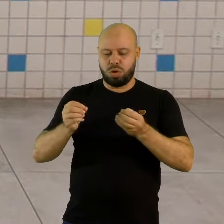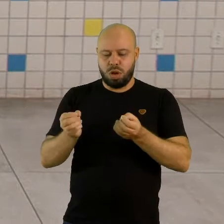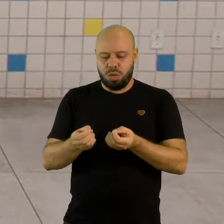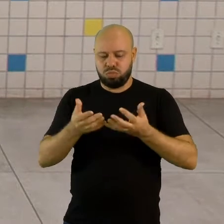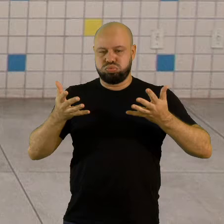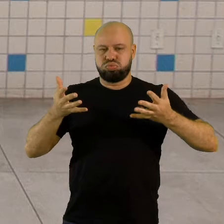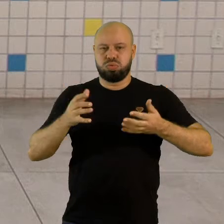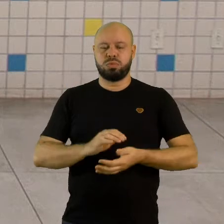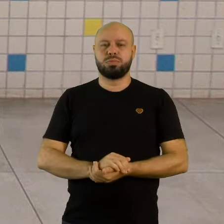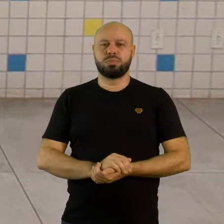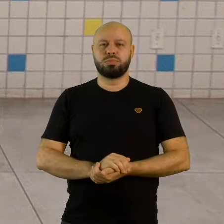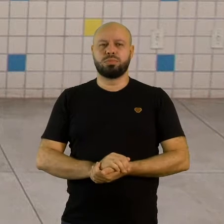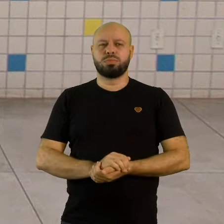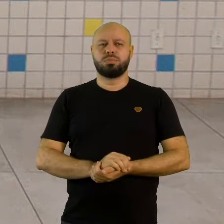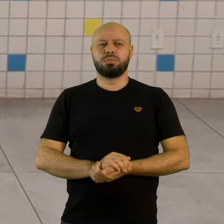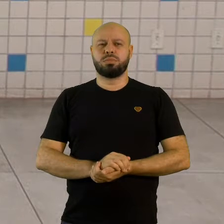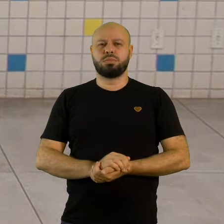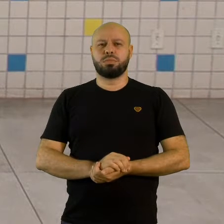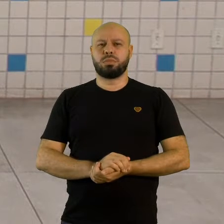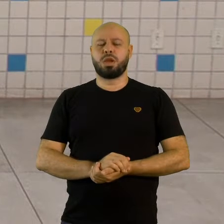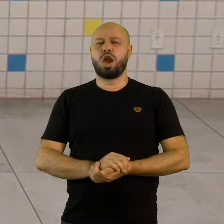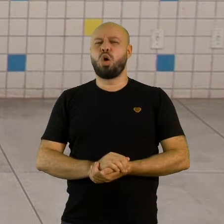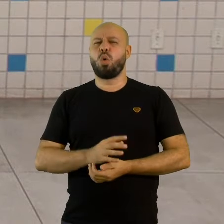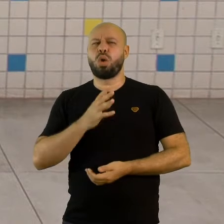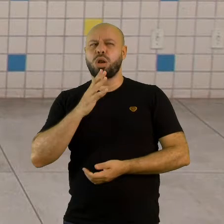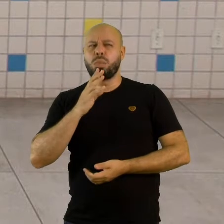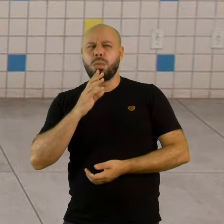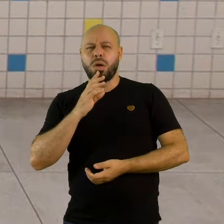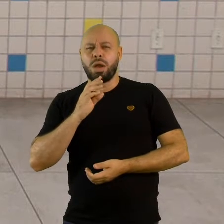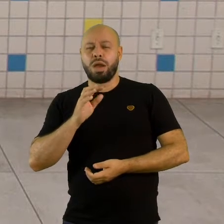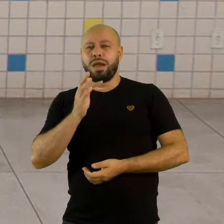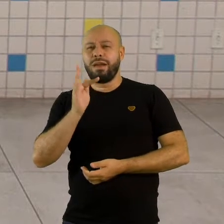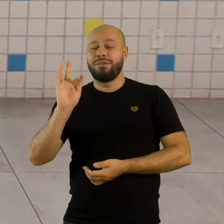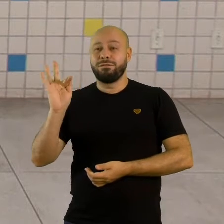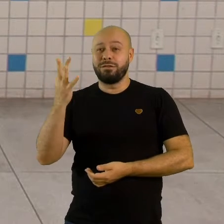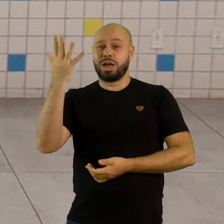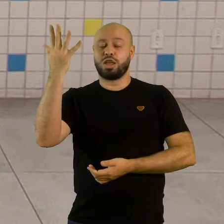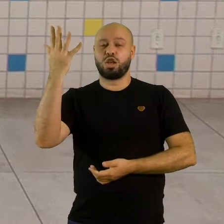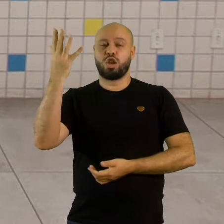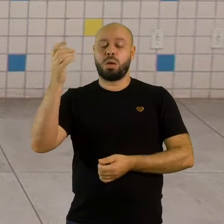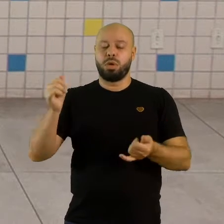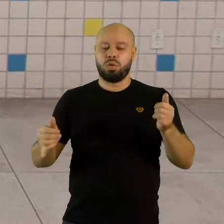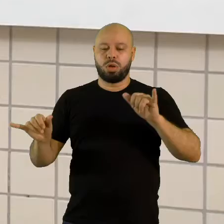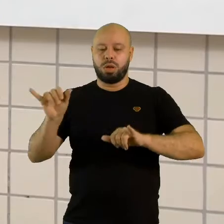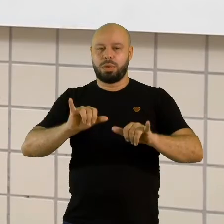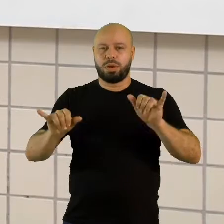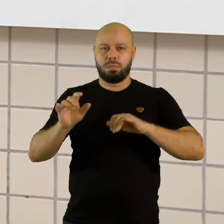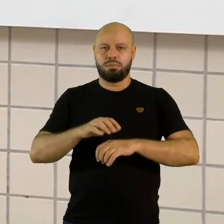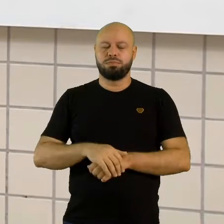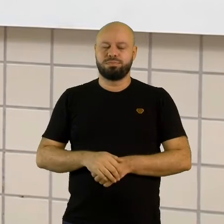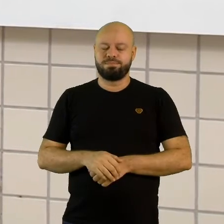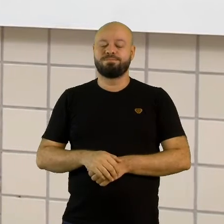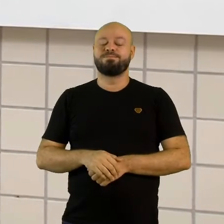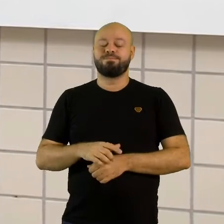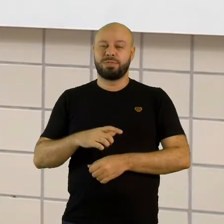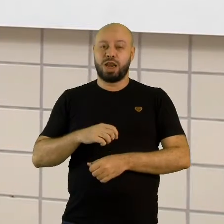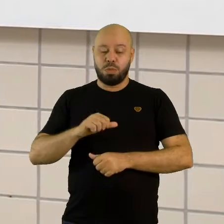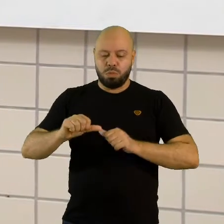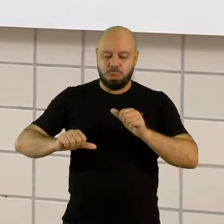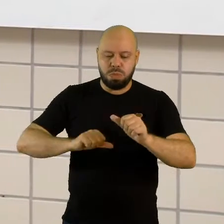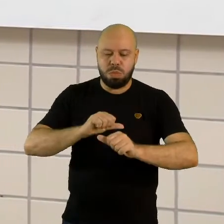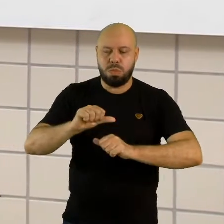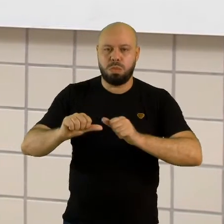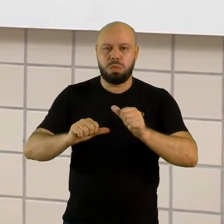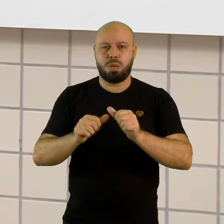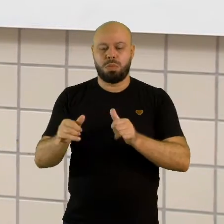que é uma reação química? Também conhecida como um fenômeno químico. É um processo onde vai envolver a transformação